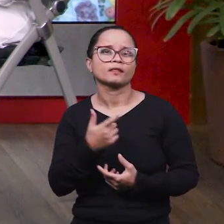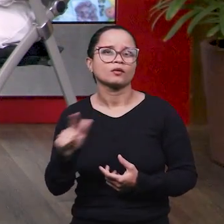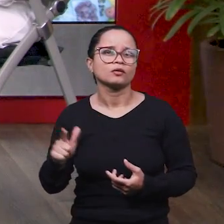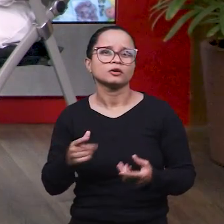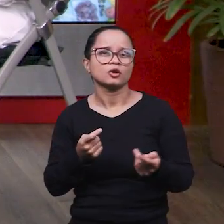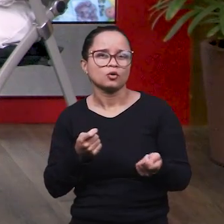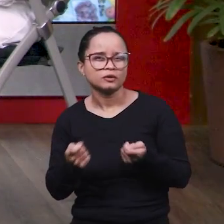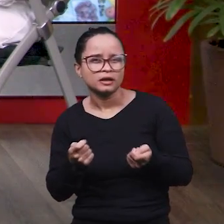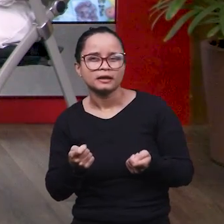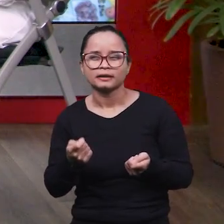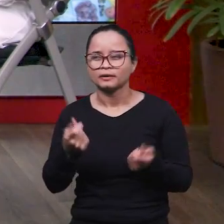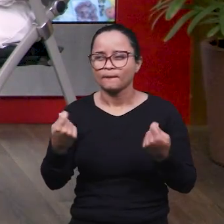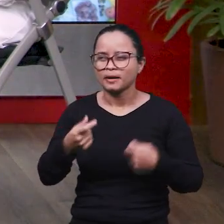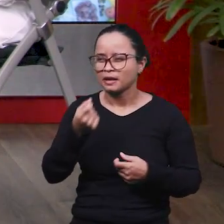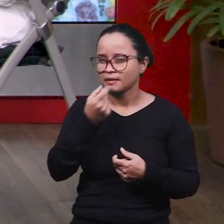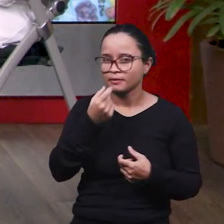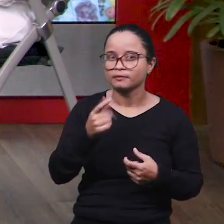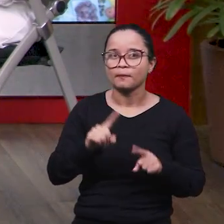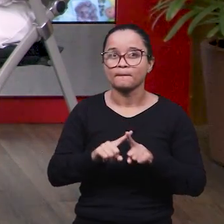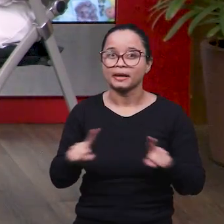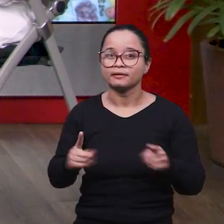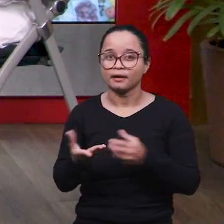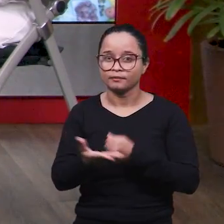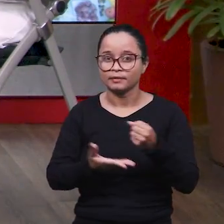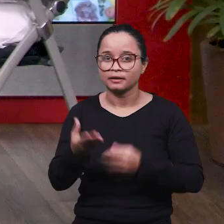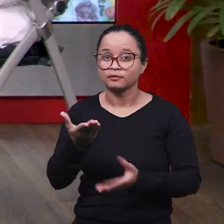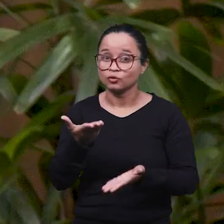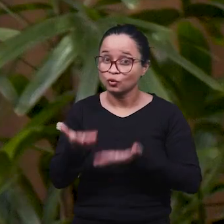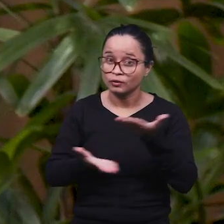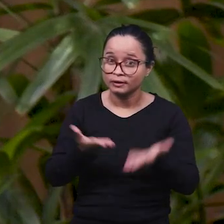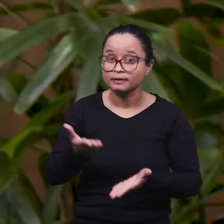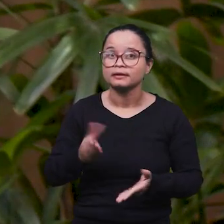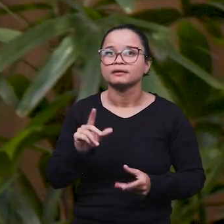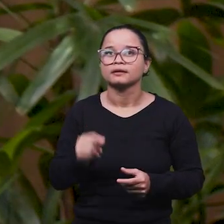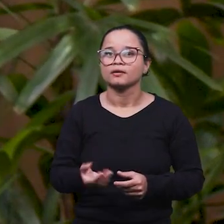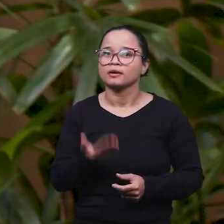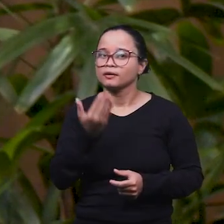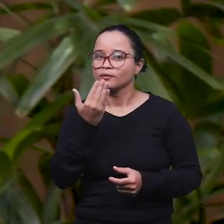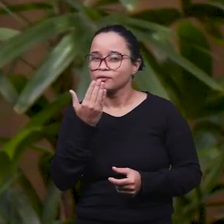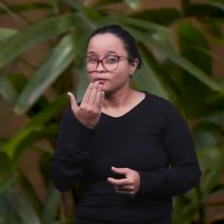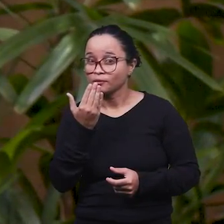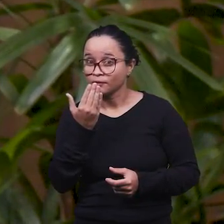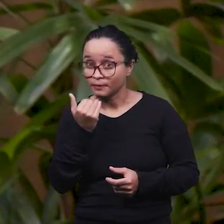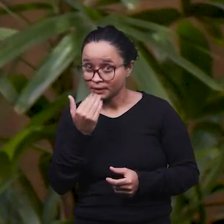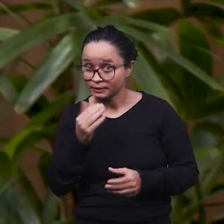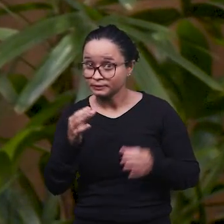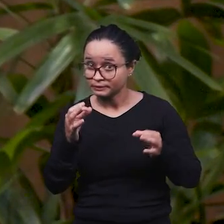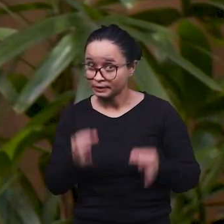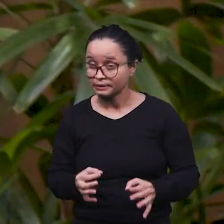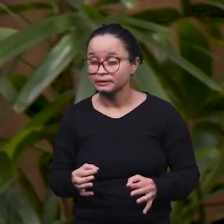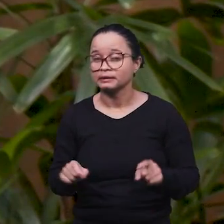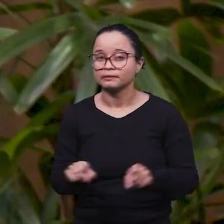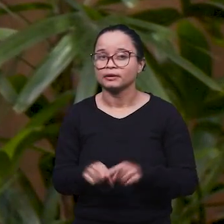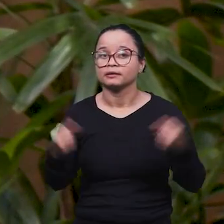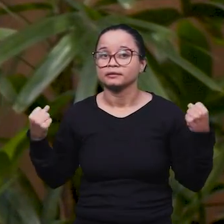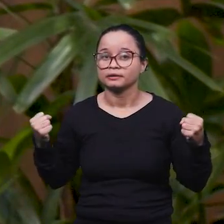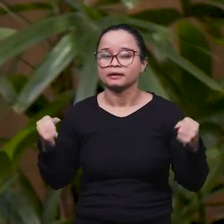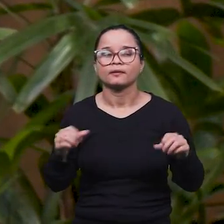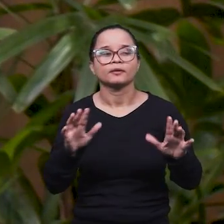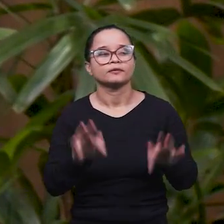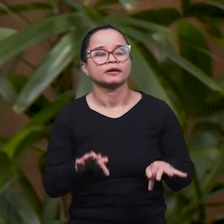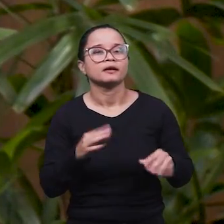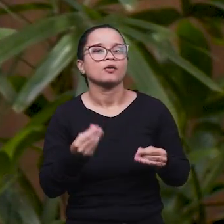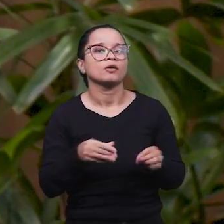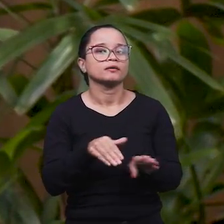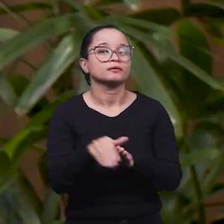farmacológicas, mas a base do tratamento é essa. E para a gente finalizar, qual seria a orientação que a doutora pode deixar,